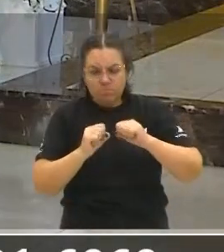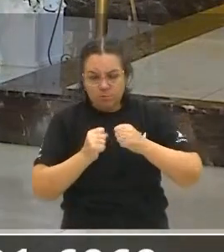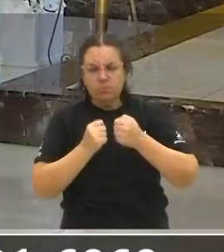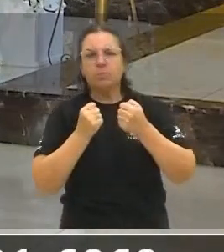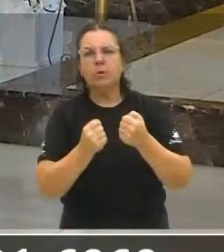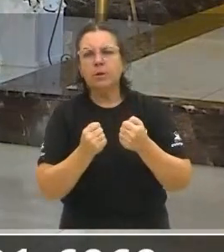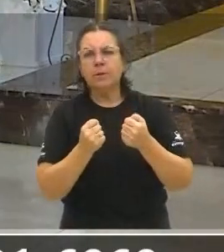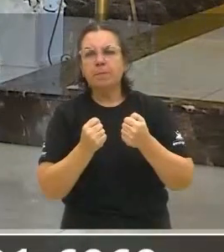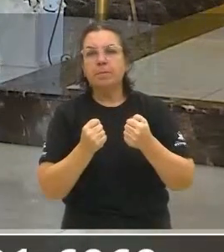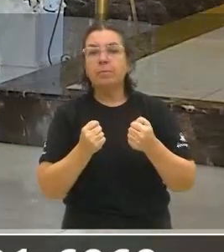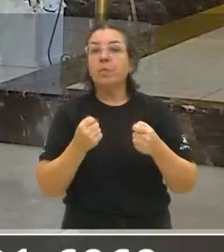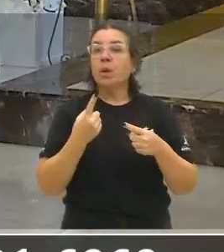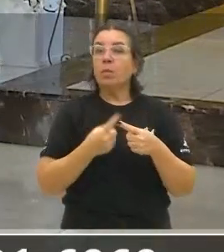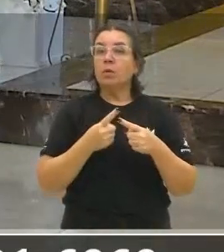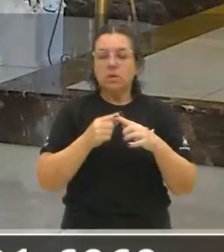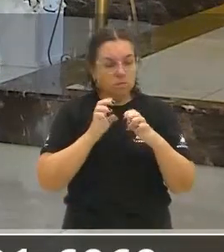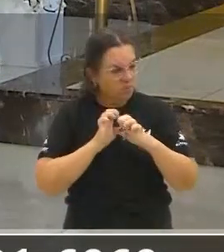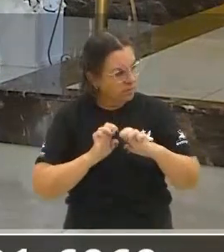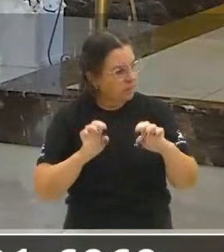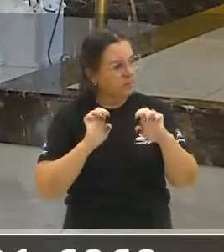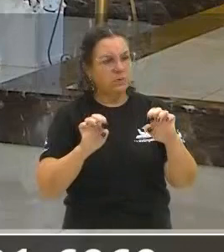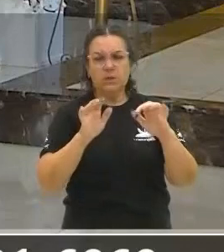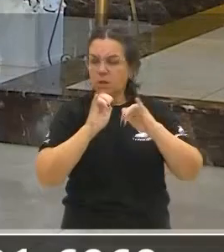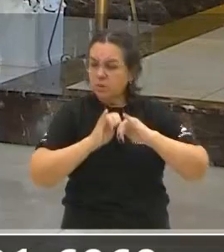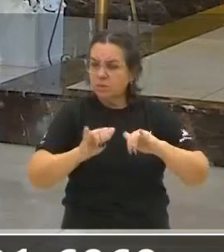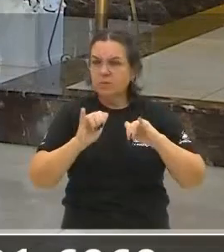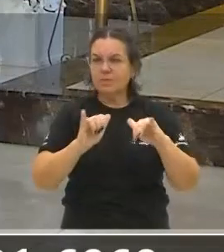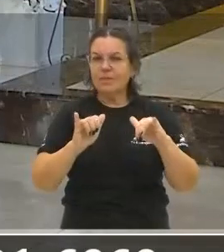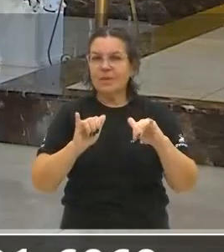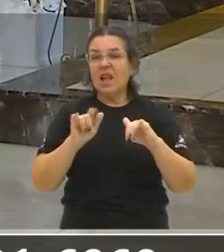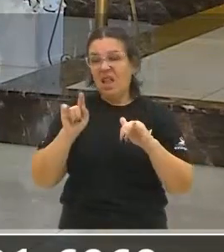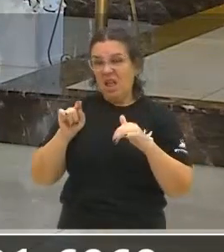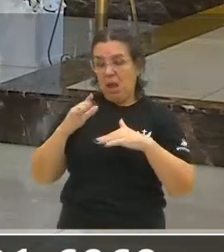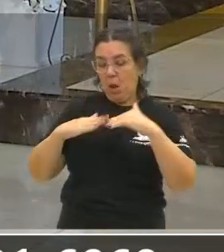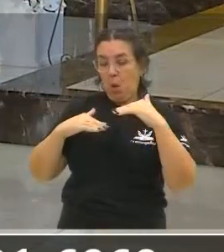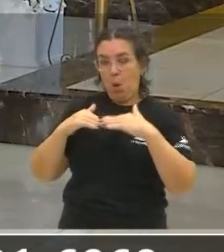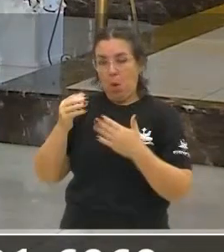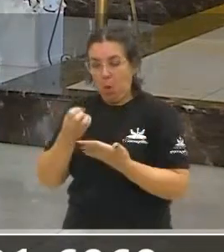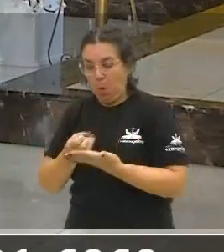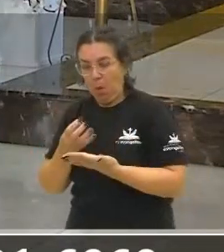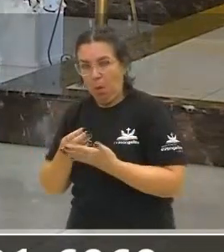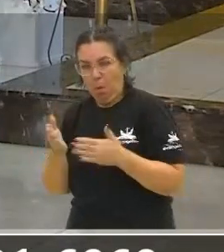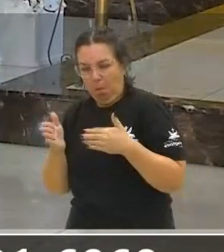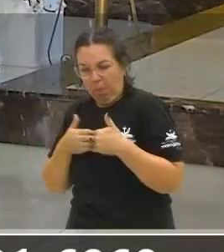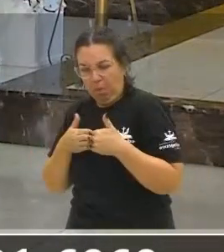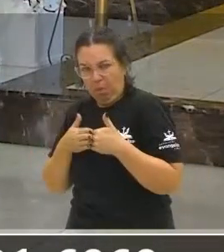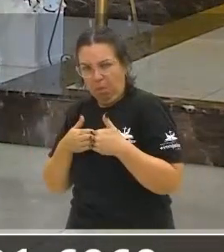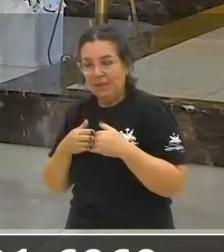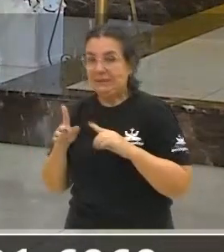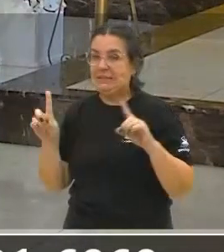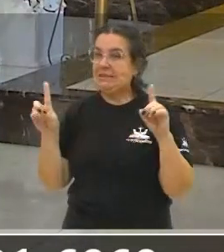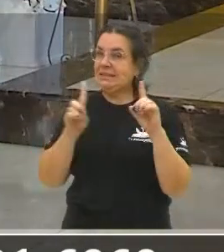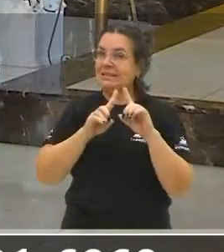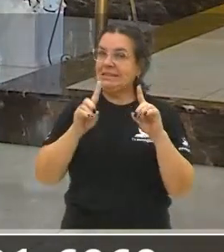A obra evangelizar ela não se fecha em si mesmo. Ela não existe para